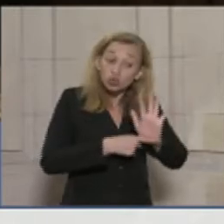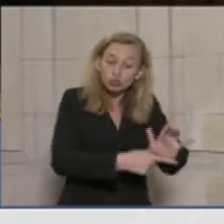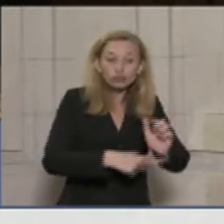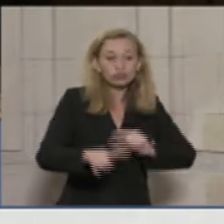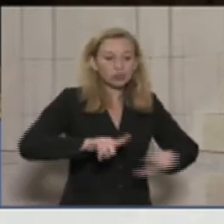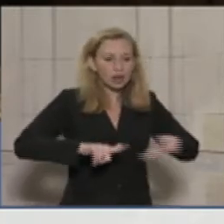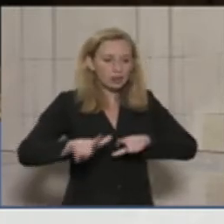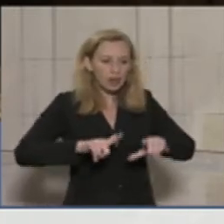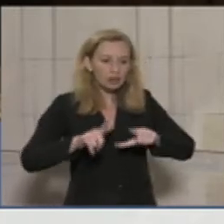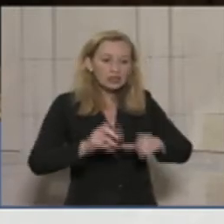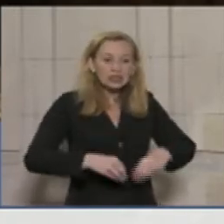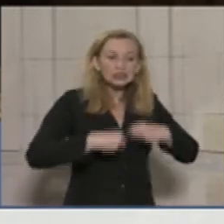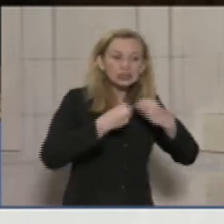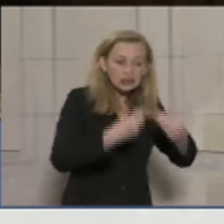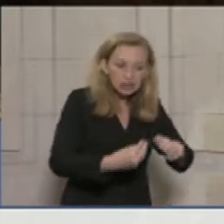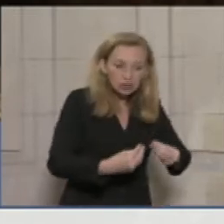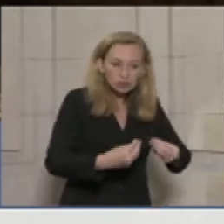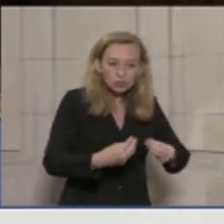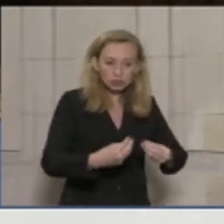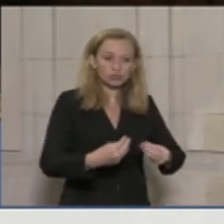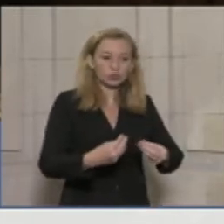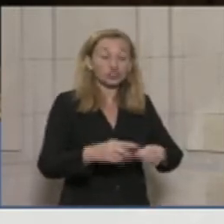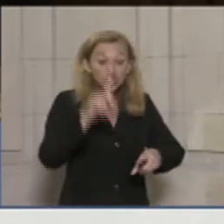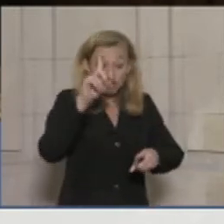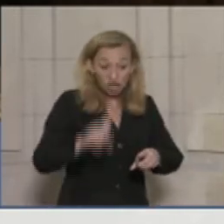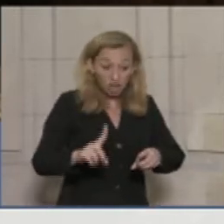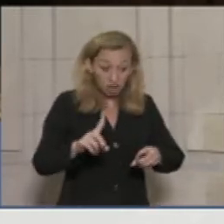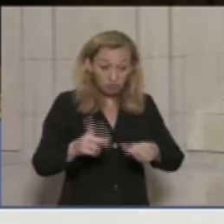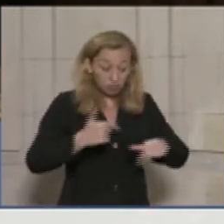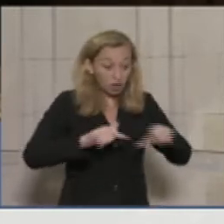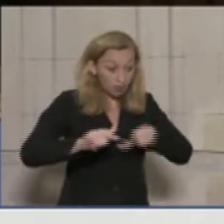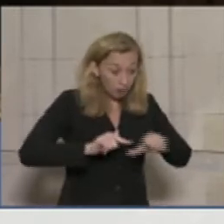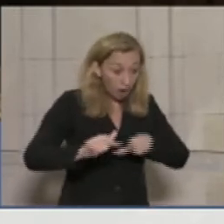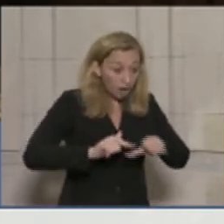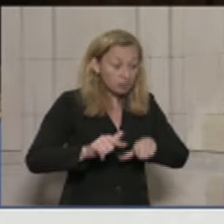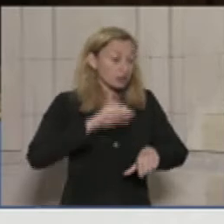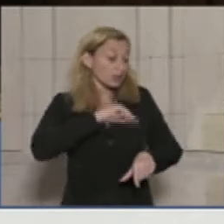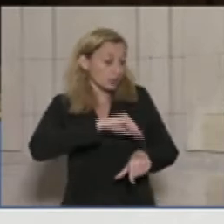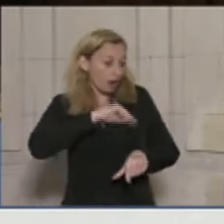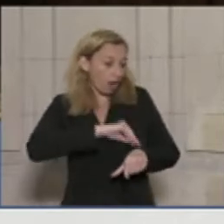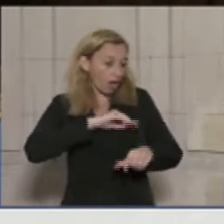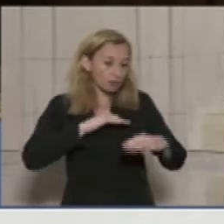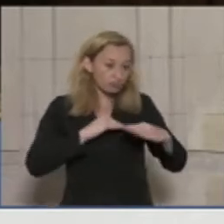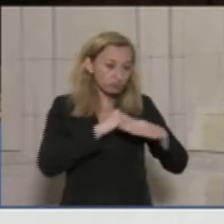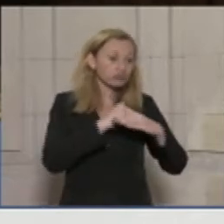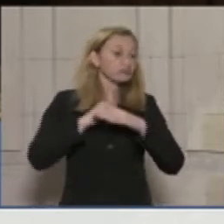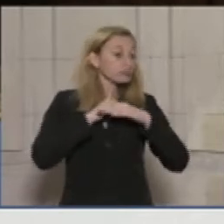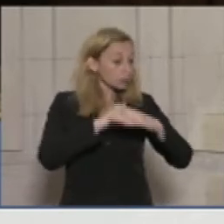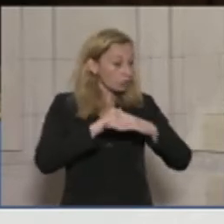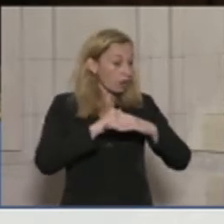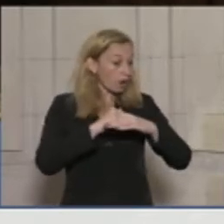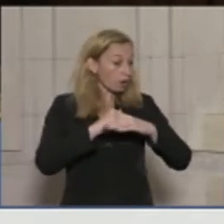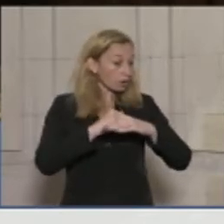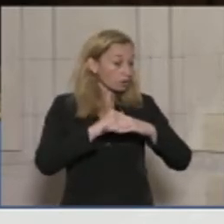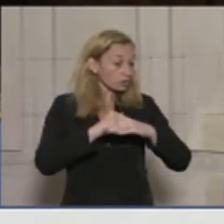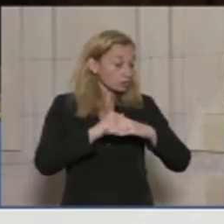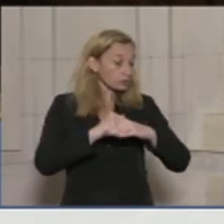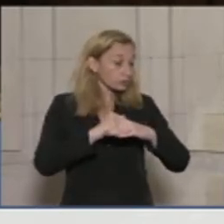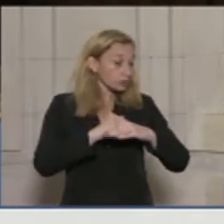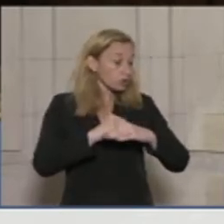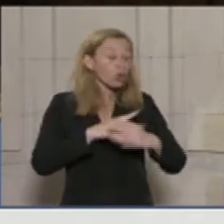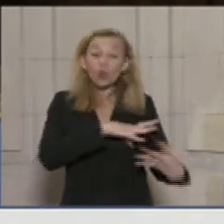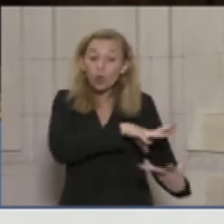garantia de espaços de trabalho humanizados para as mulheres, a equiparação dos salários, que ainda é um debate que permeia o mundo inteiro,